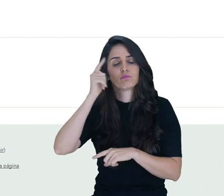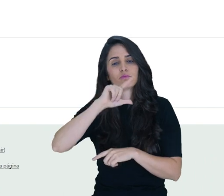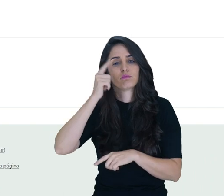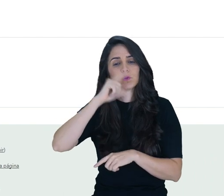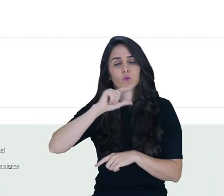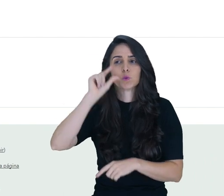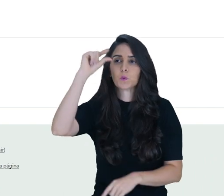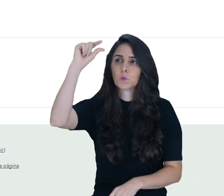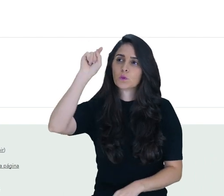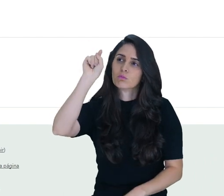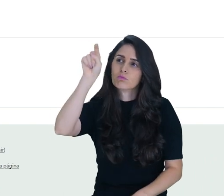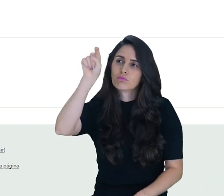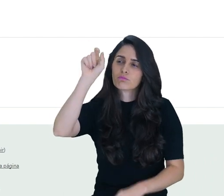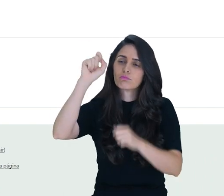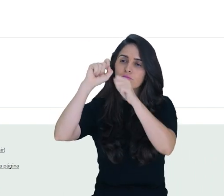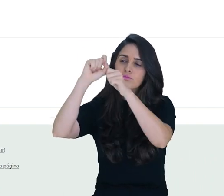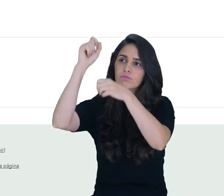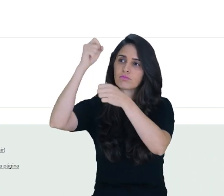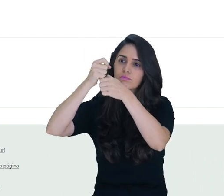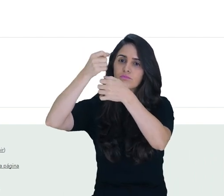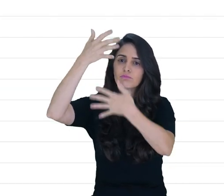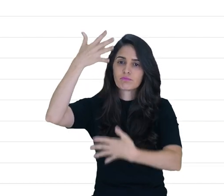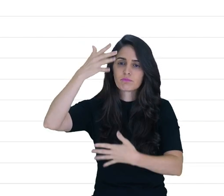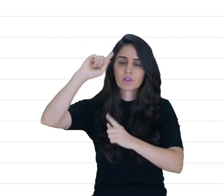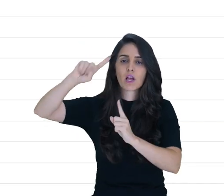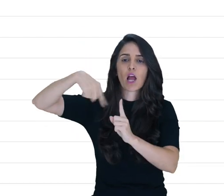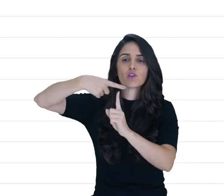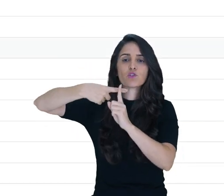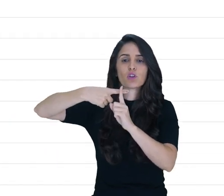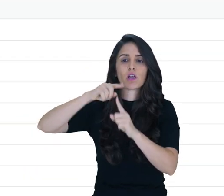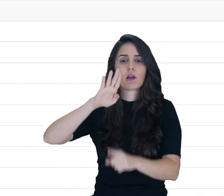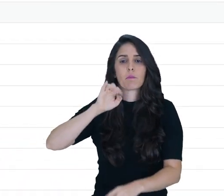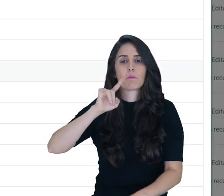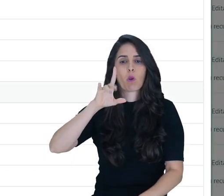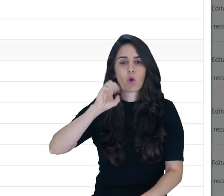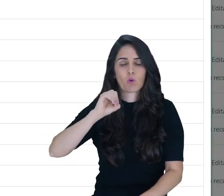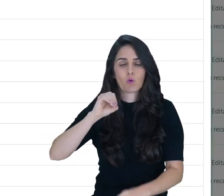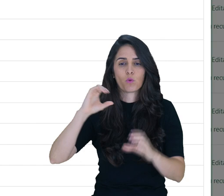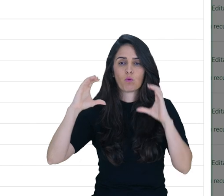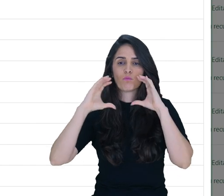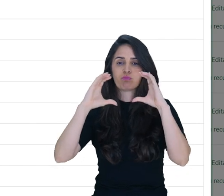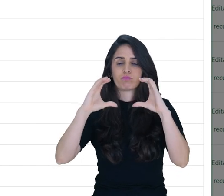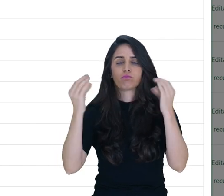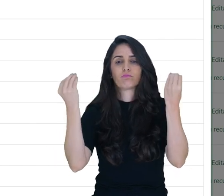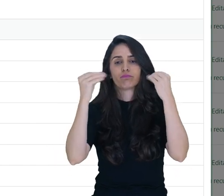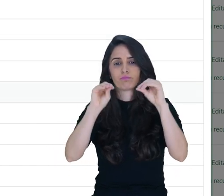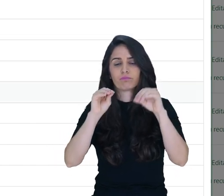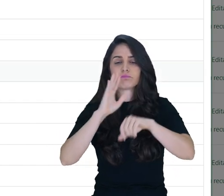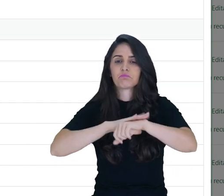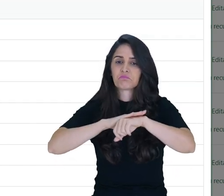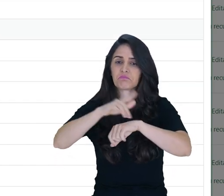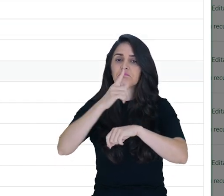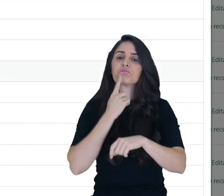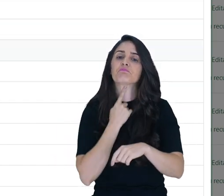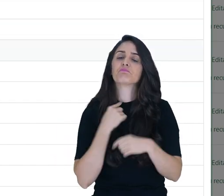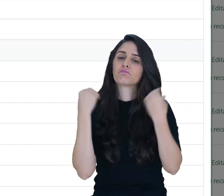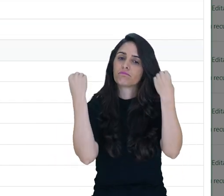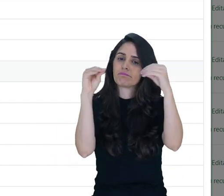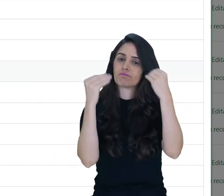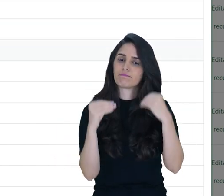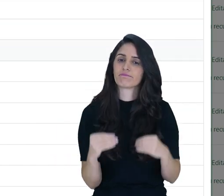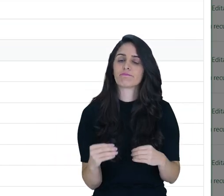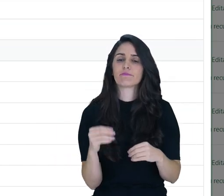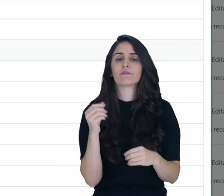habilitar aqui a opção de adicionar um bloco E aí nós podemos escolher blocos que nós queremos disponibilizar